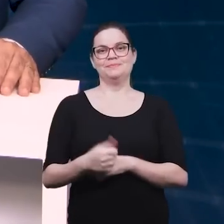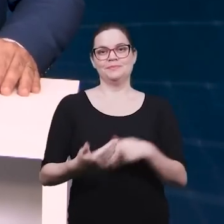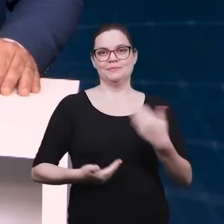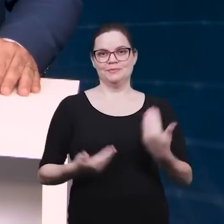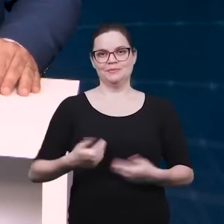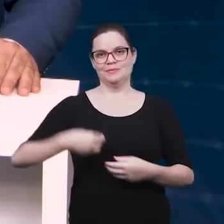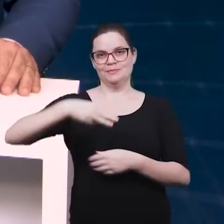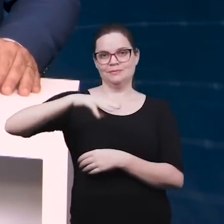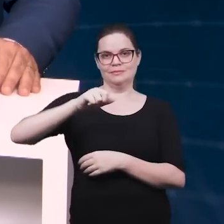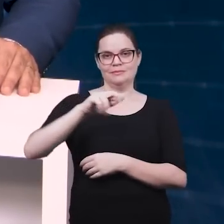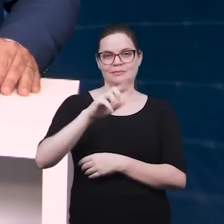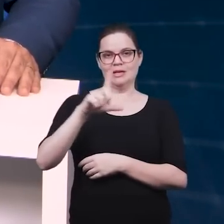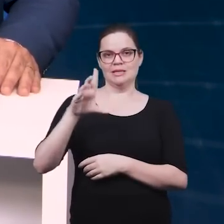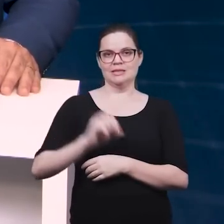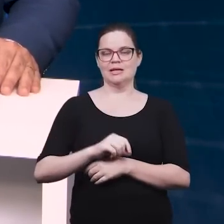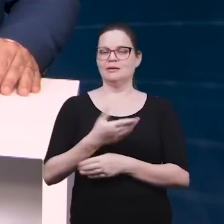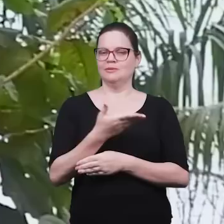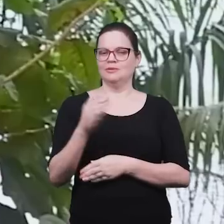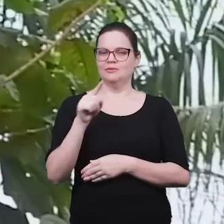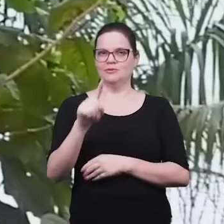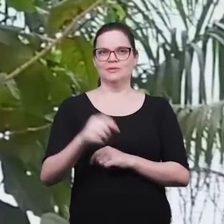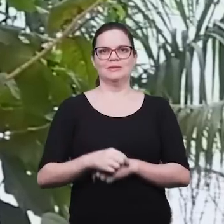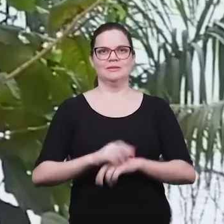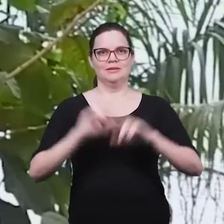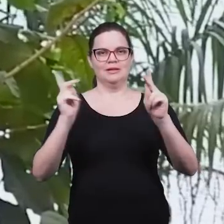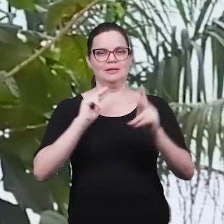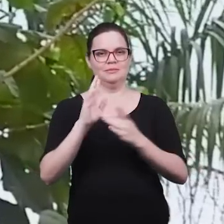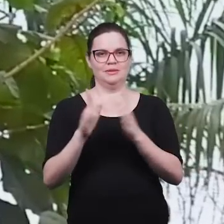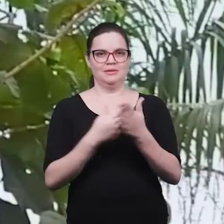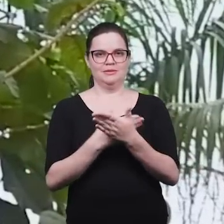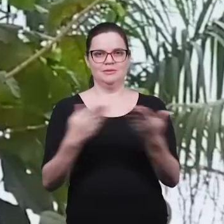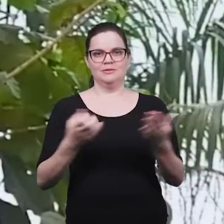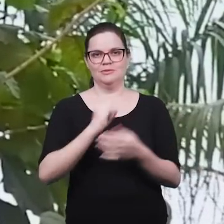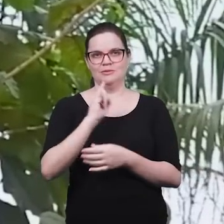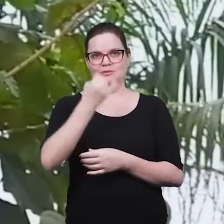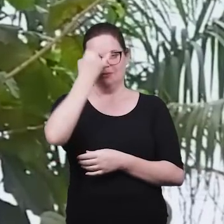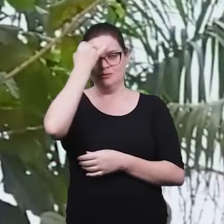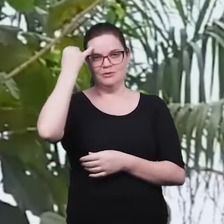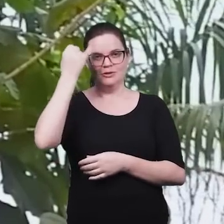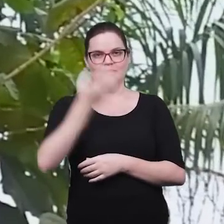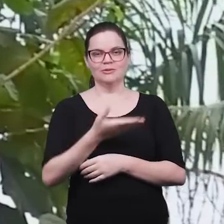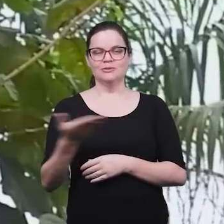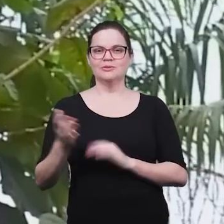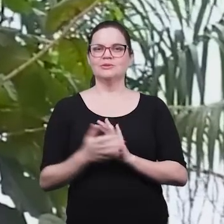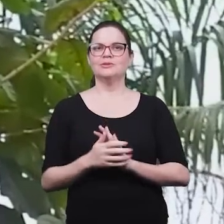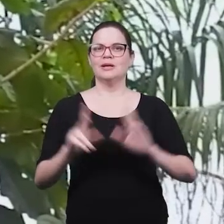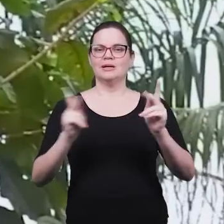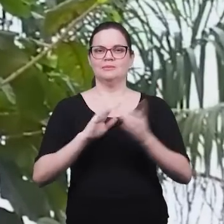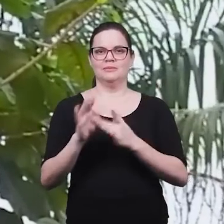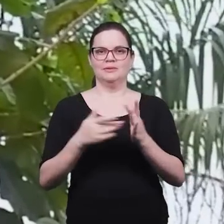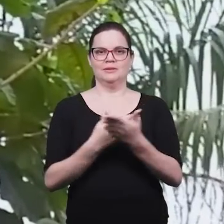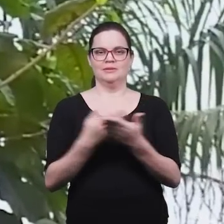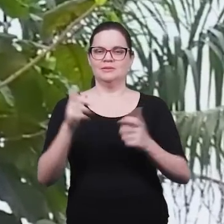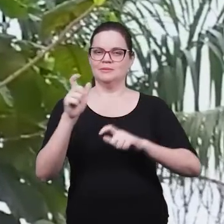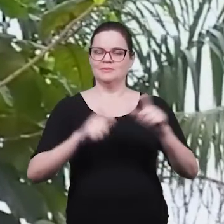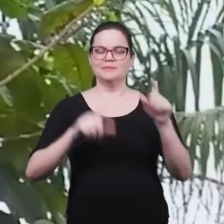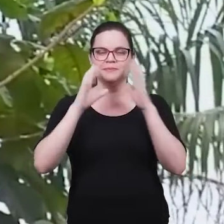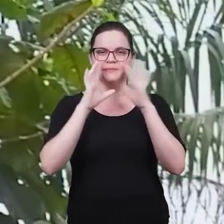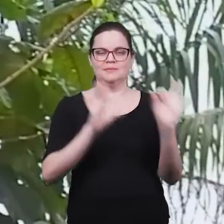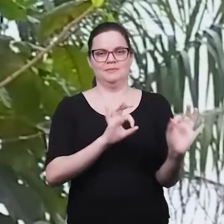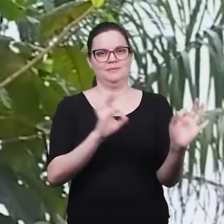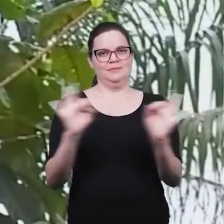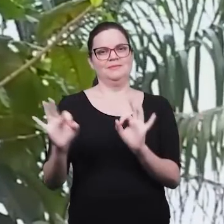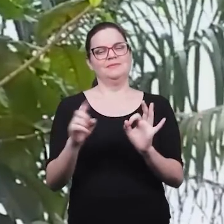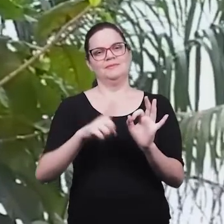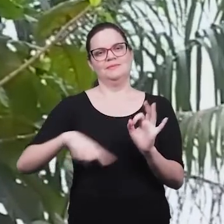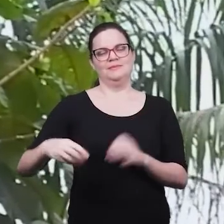companheiro Marcelo Rosa. Marcelo, é com você. A paz do Senhor Jesus, irmão Jorge Pessoa. A paz do Senhor Jesus aos nossos